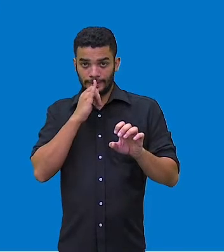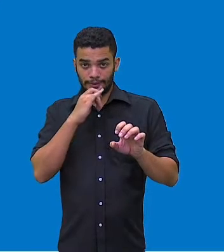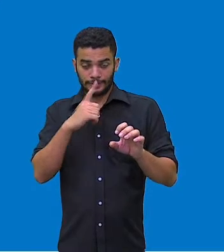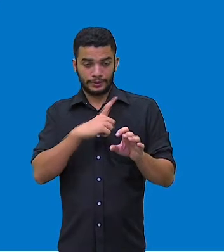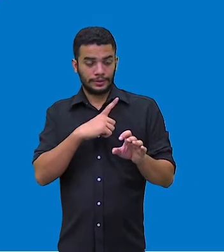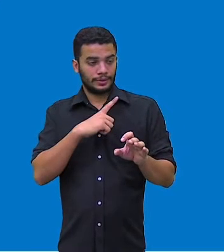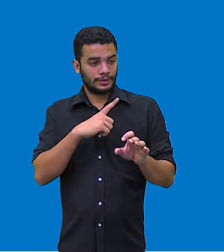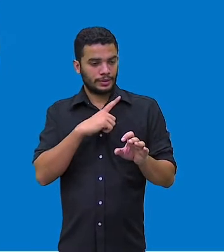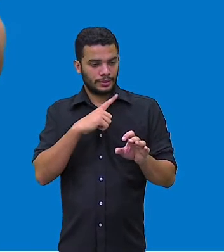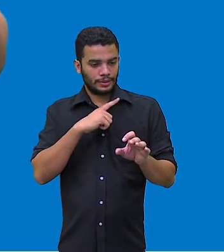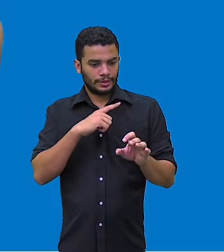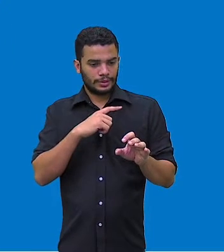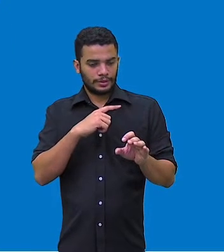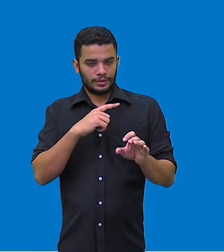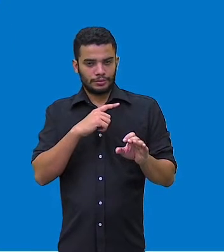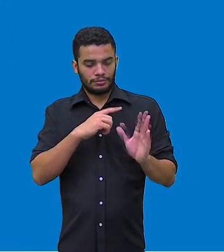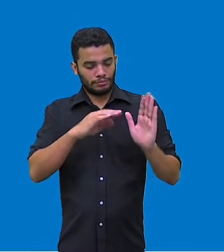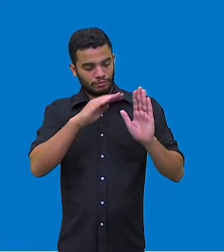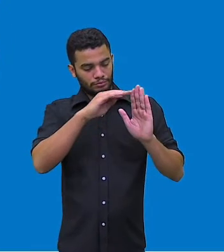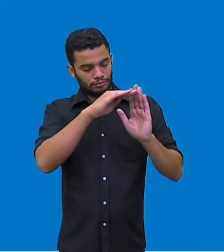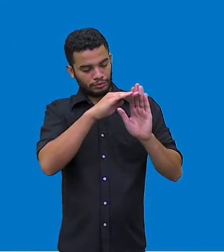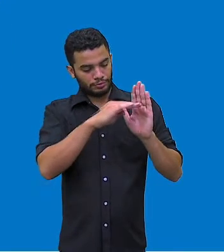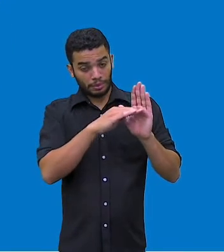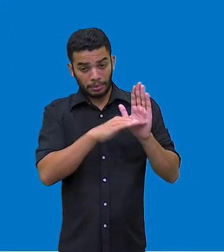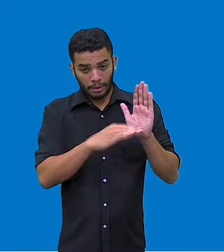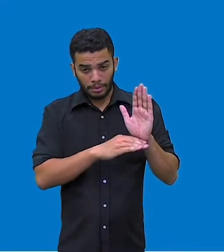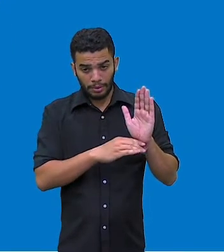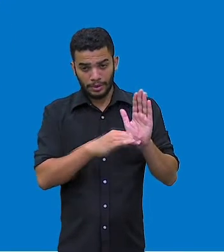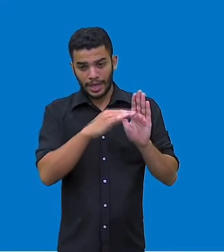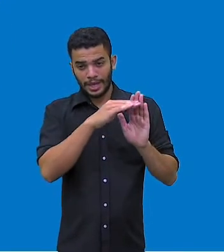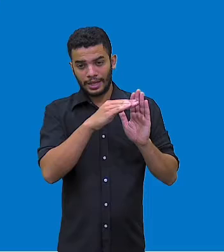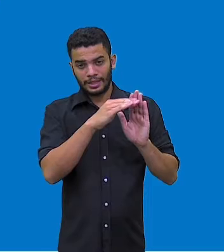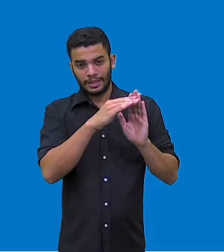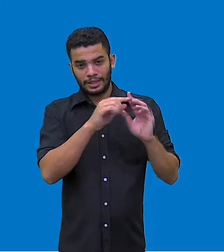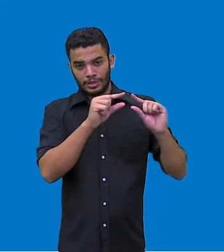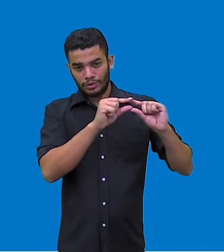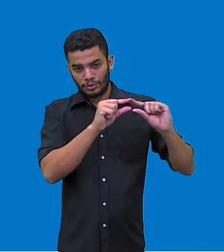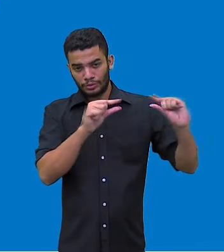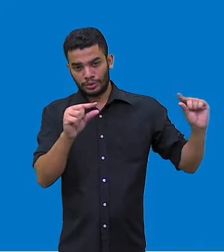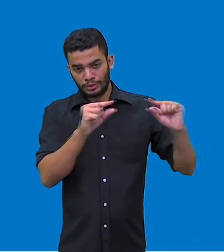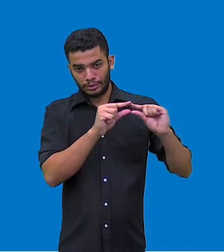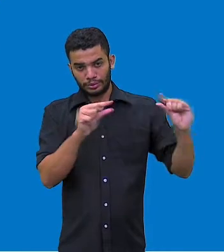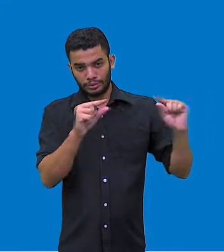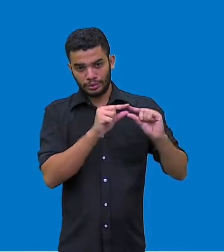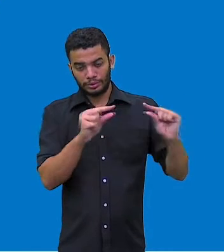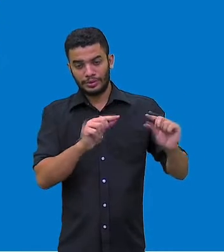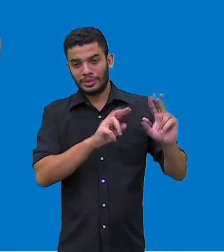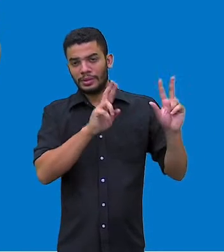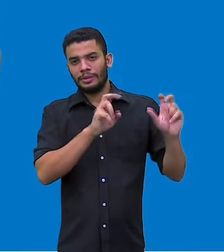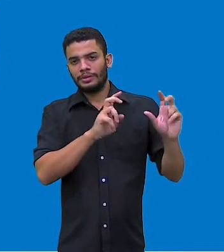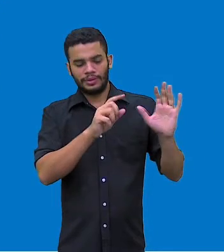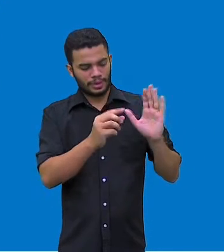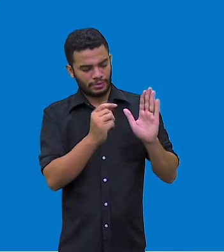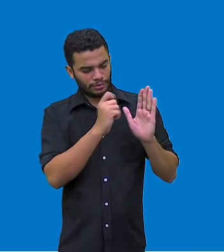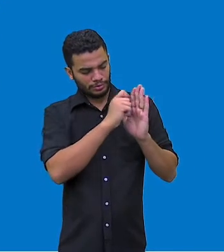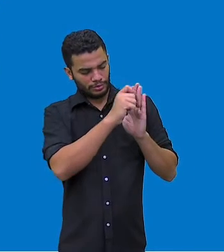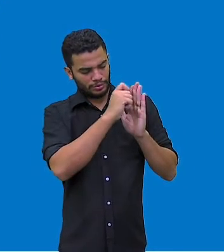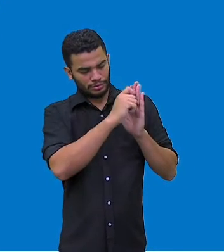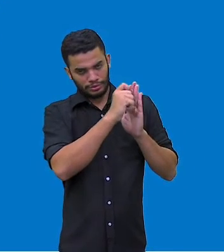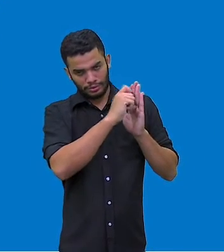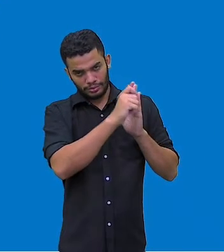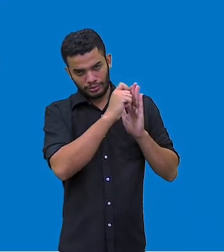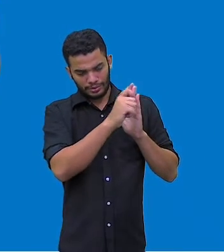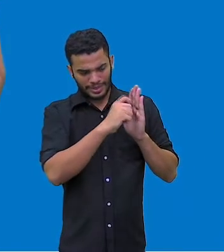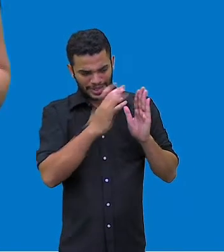né? O título, ele é aquele convite, né, para você, geralmente, ou não, é interessante aquele assunto. Pelo título eu